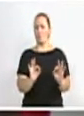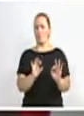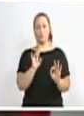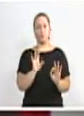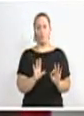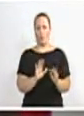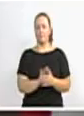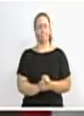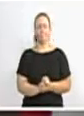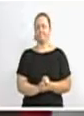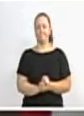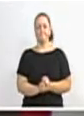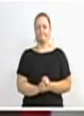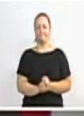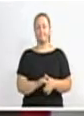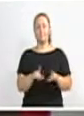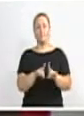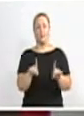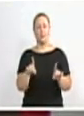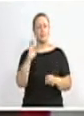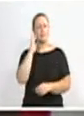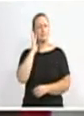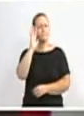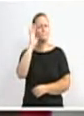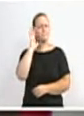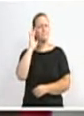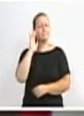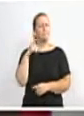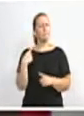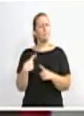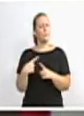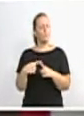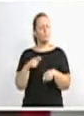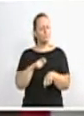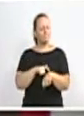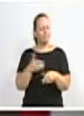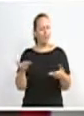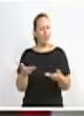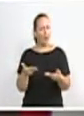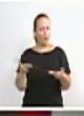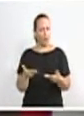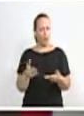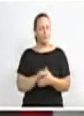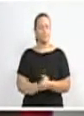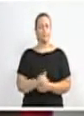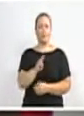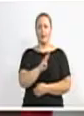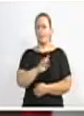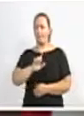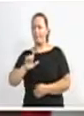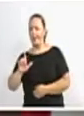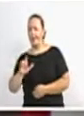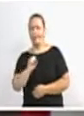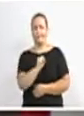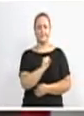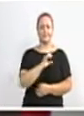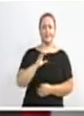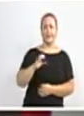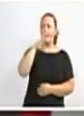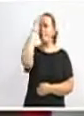Minha reflexão se dá em virtude do momento angustiante que Blumenau, Santa Catarina e Santa Catarina e o Brasil